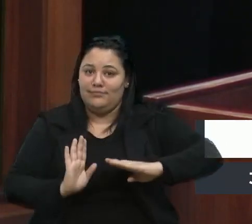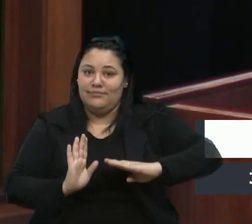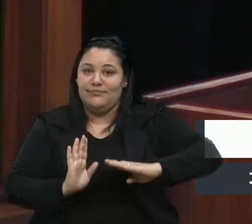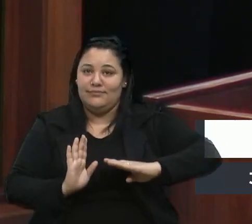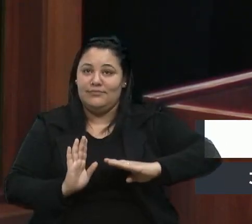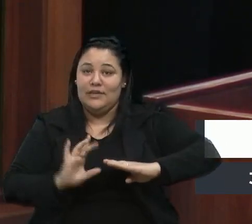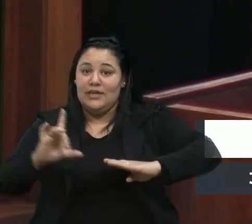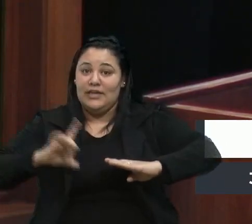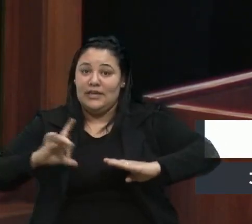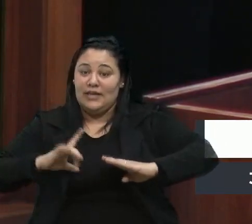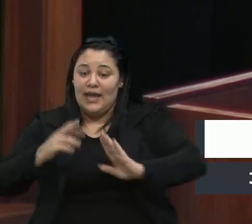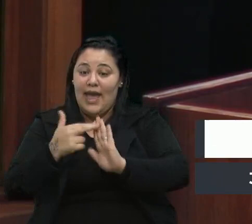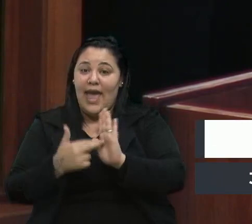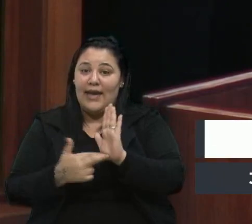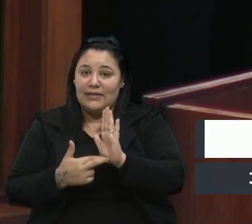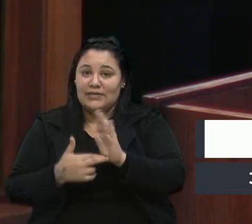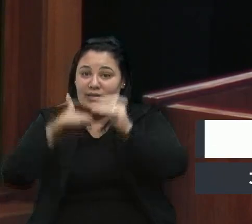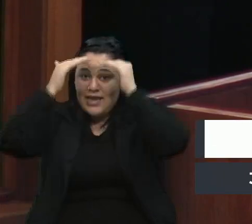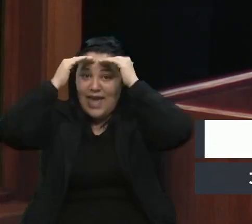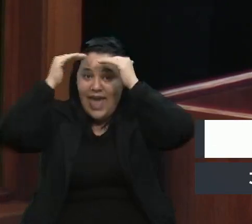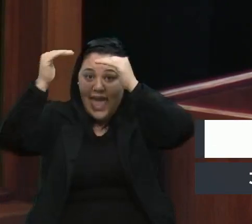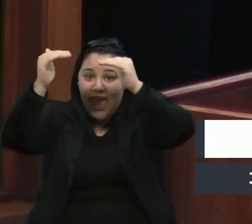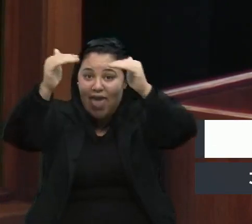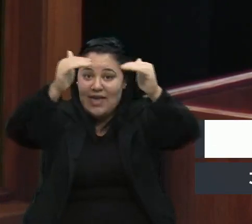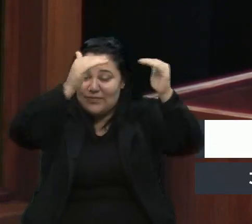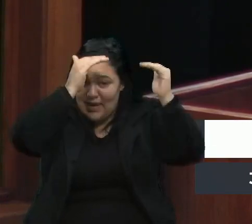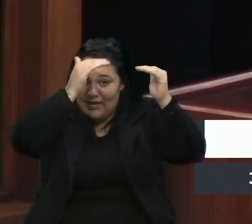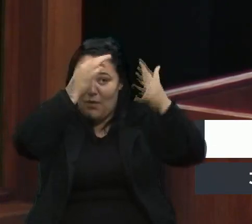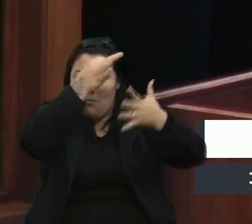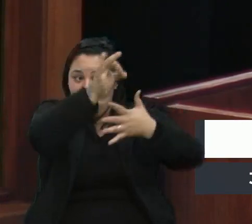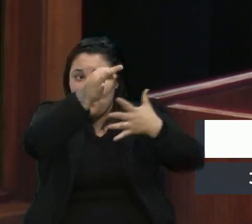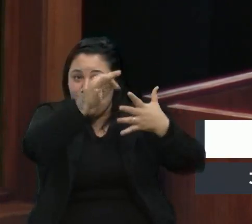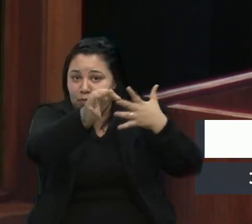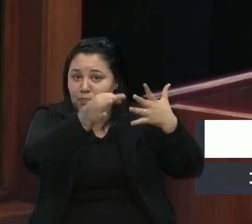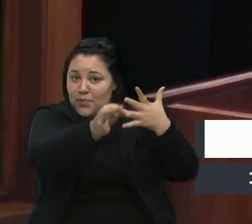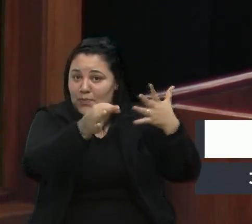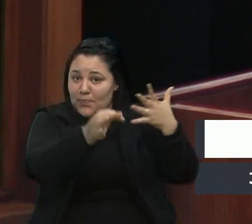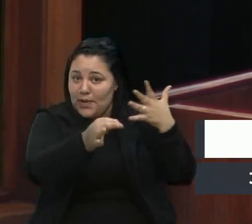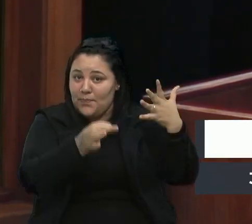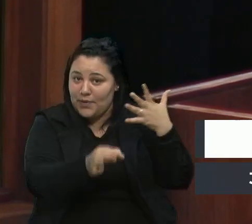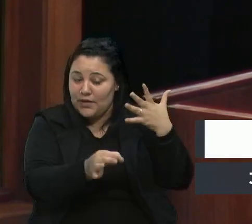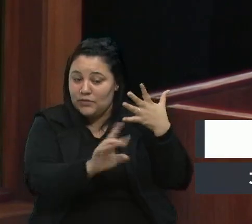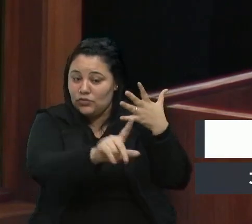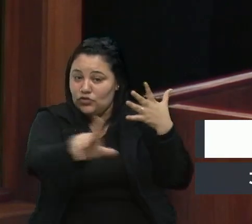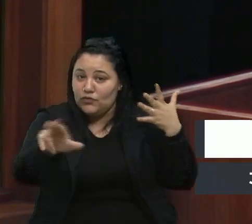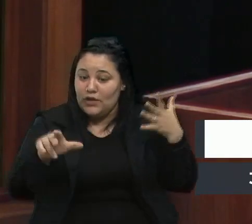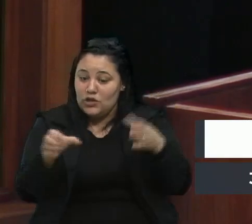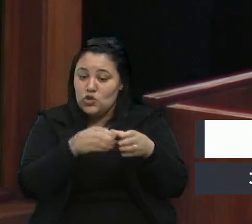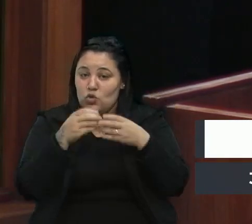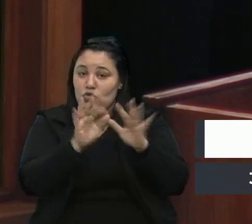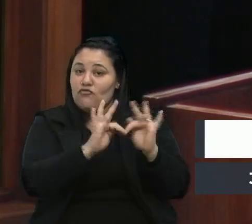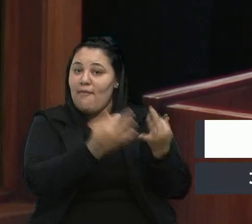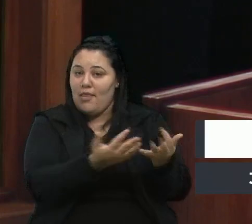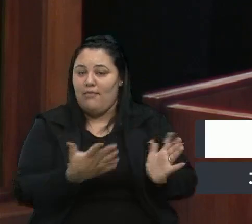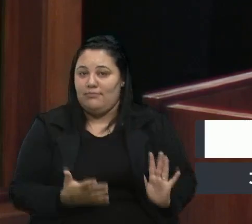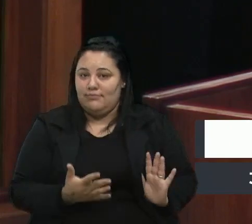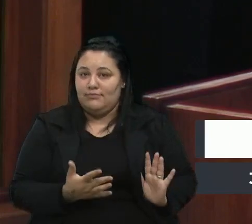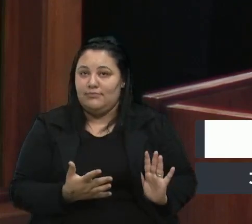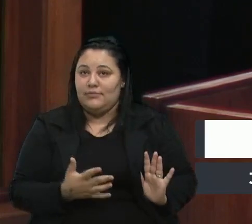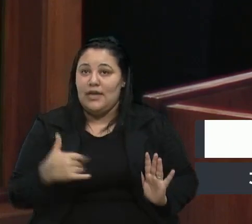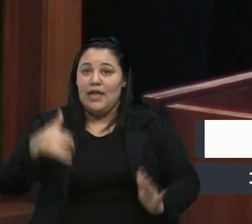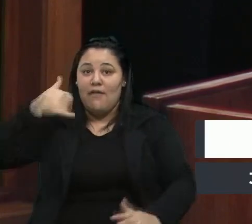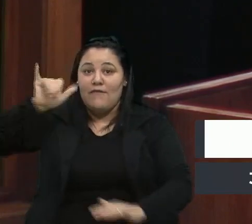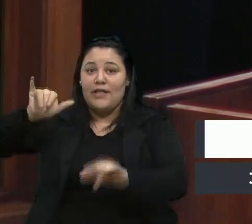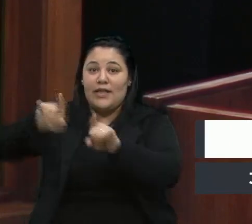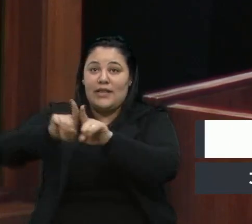com medidas que respeitem as especificidades dos diferentes grupos familiares e evitem a